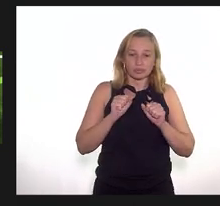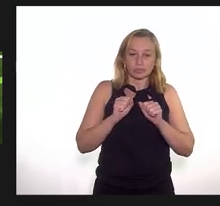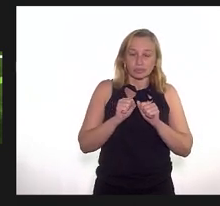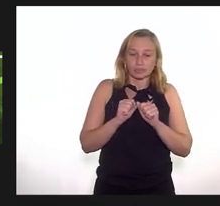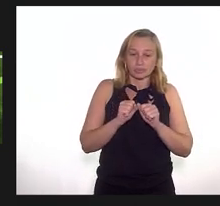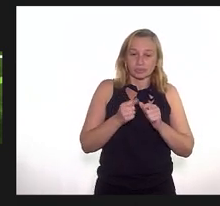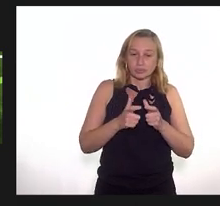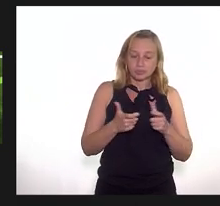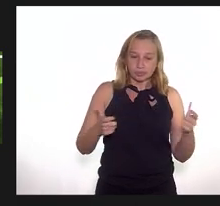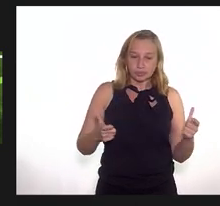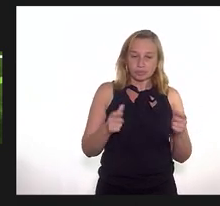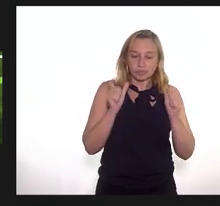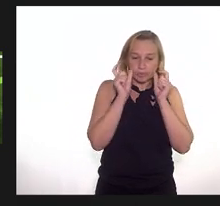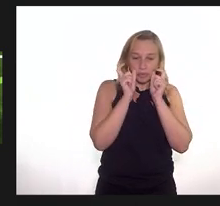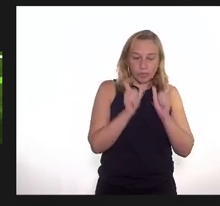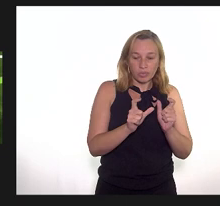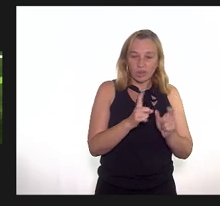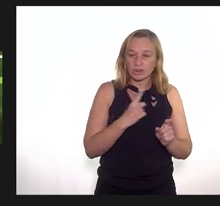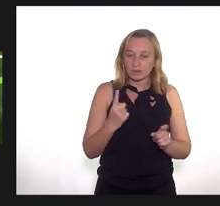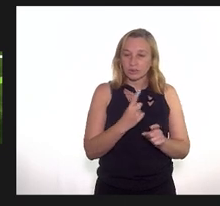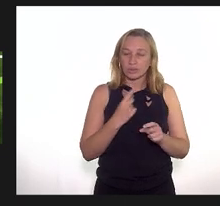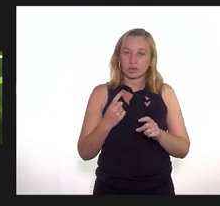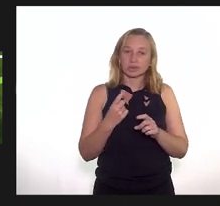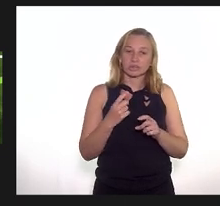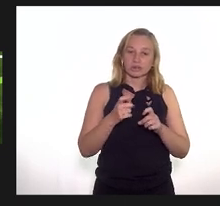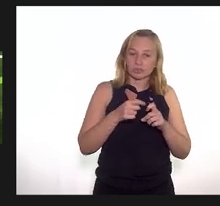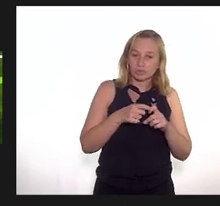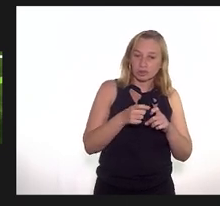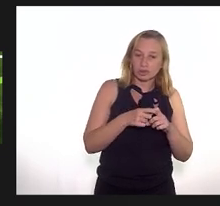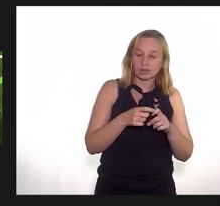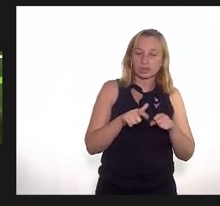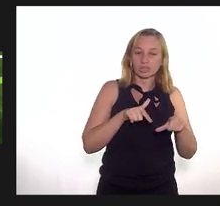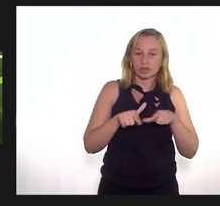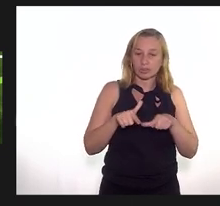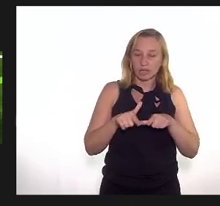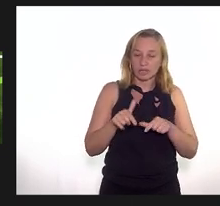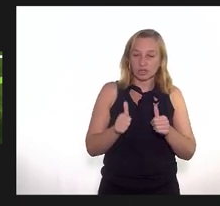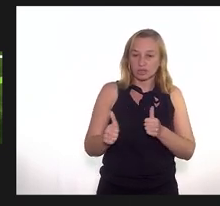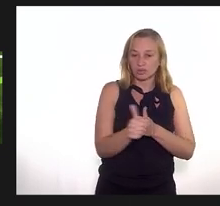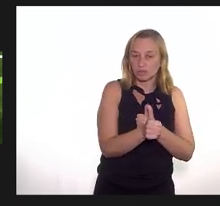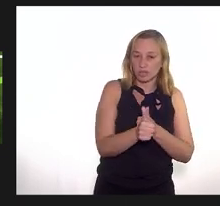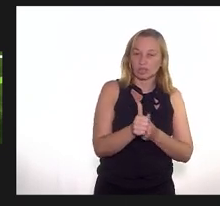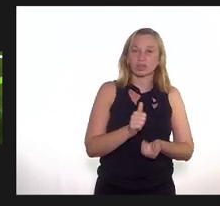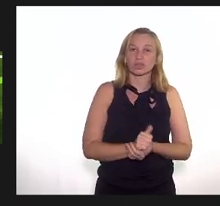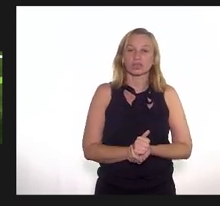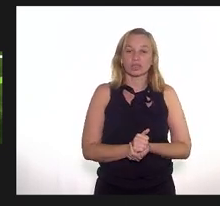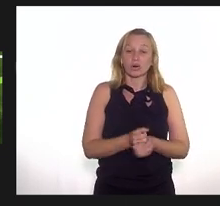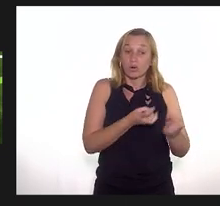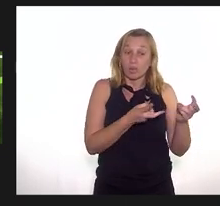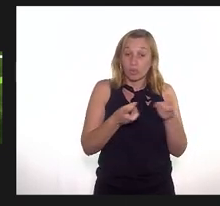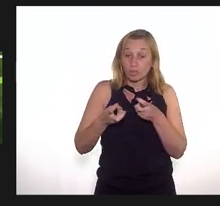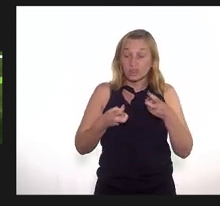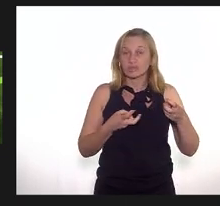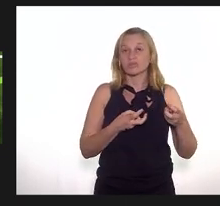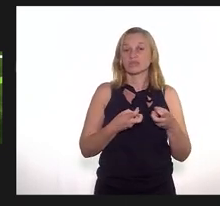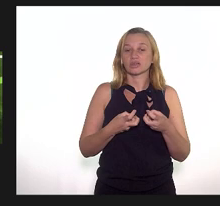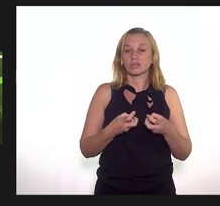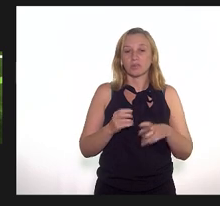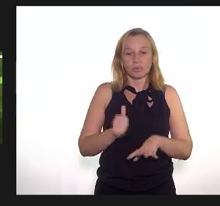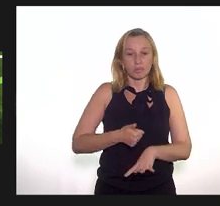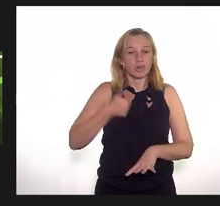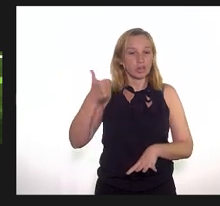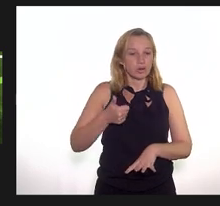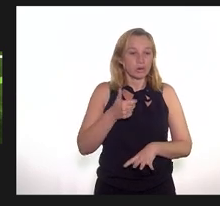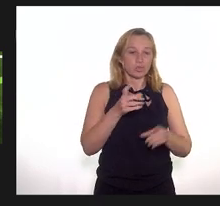alertar nós, médicos, né, que trabalhamos na ponta, né, de observar melhor